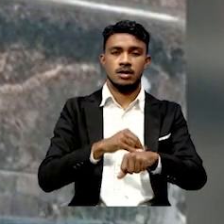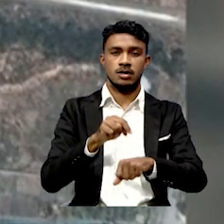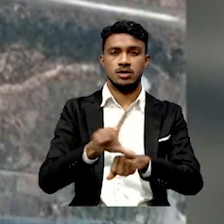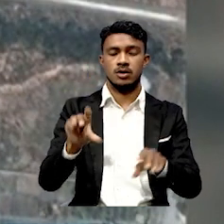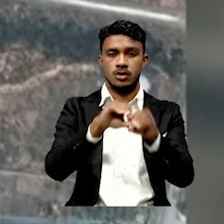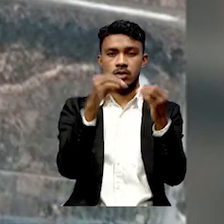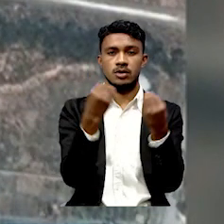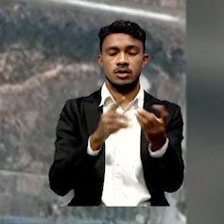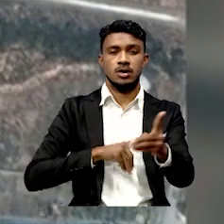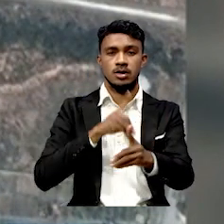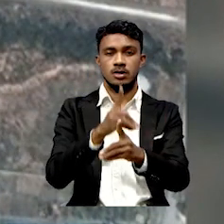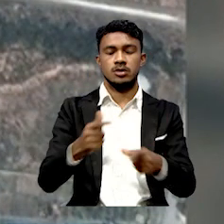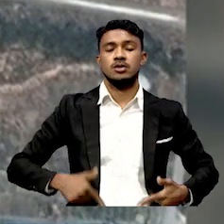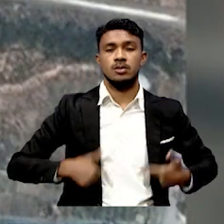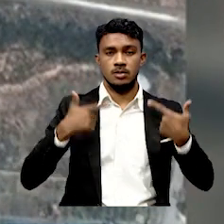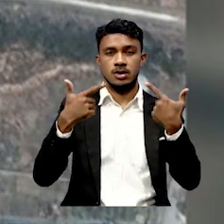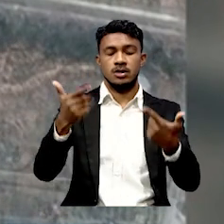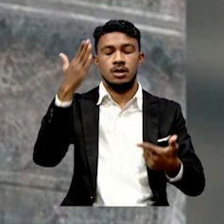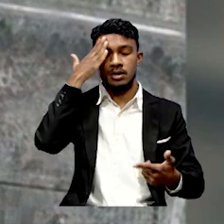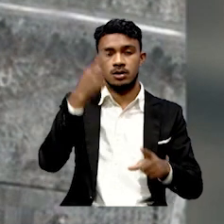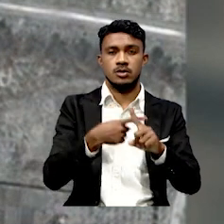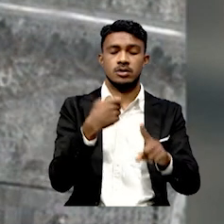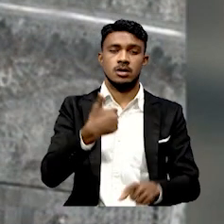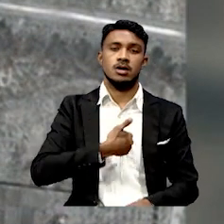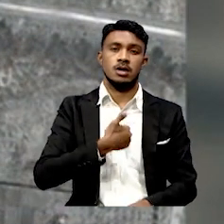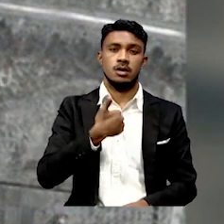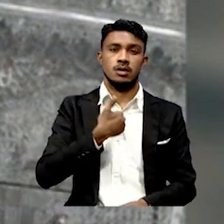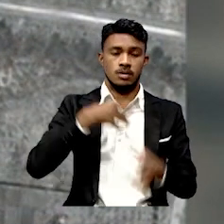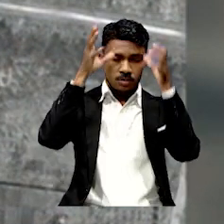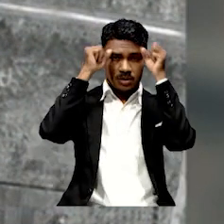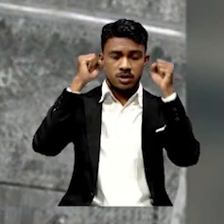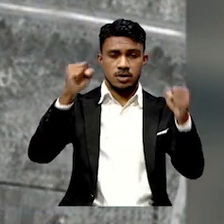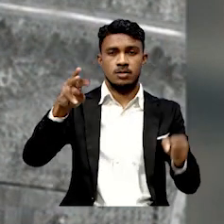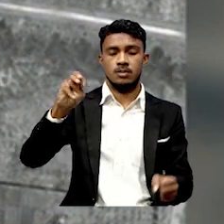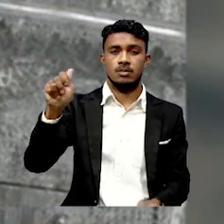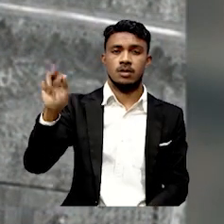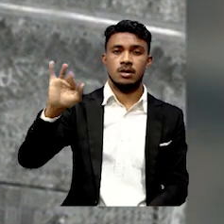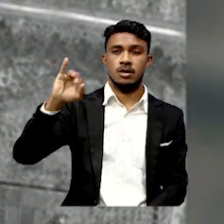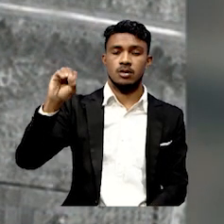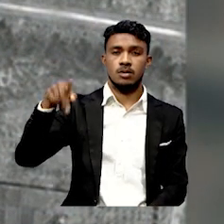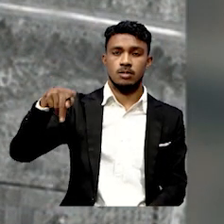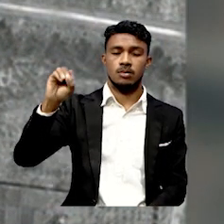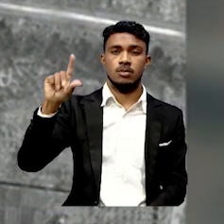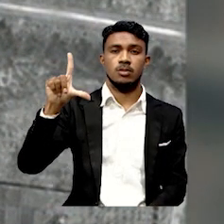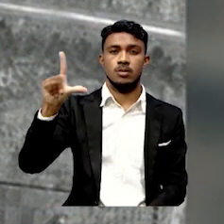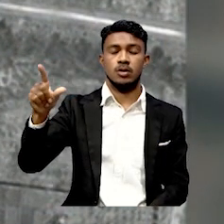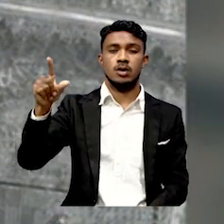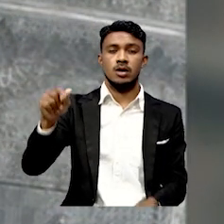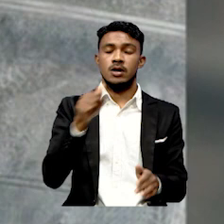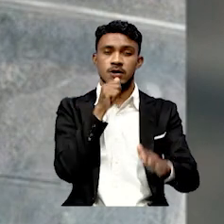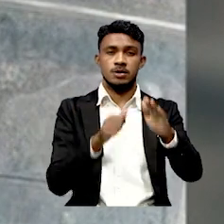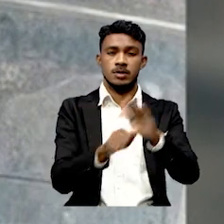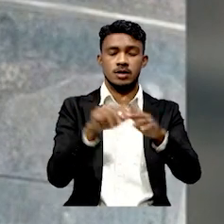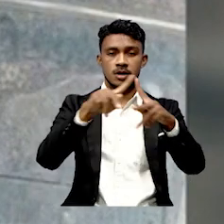de direitos humanos. Relaciona ho acto refere, presidente e autoridade Mariupol, acusa Rússia subar crime hirak